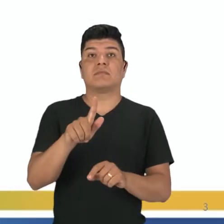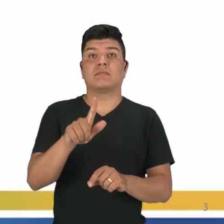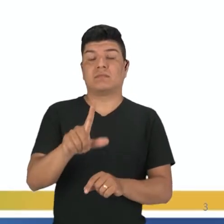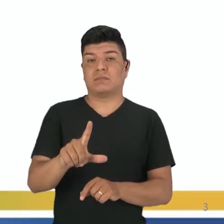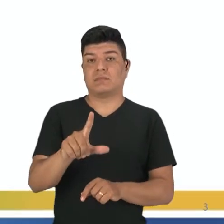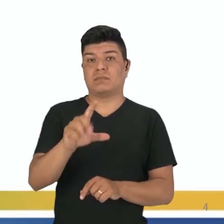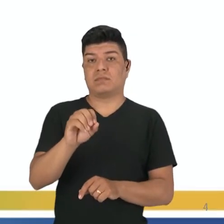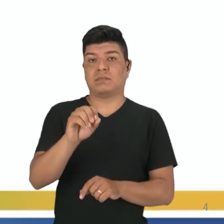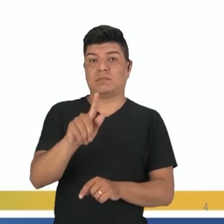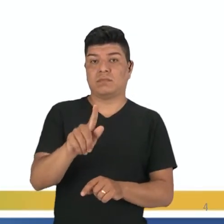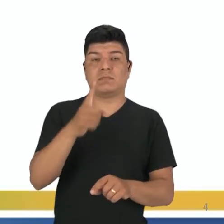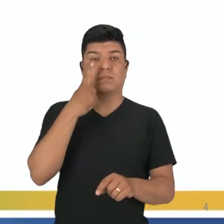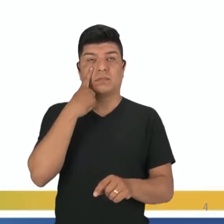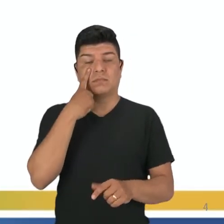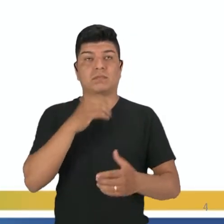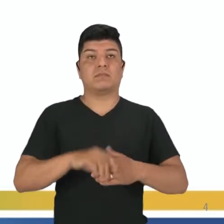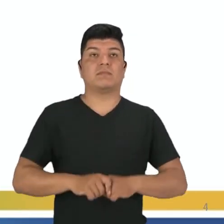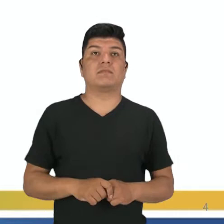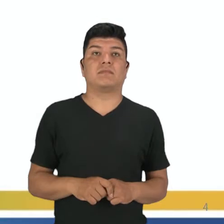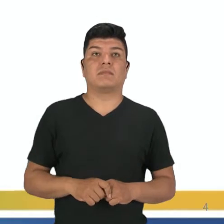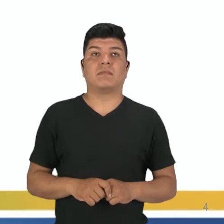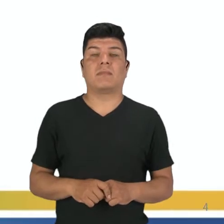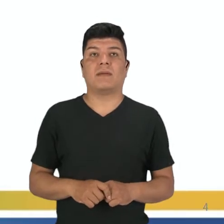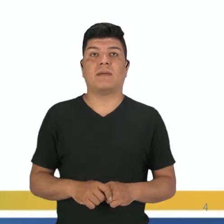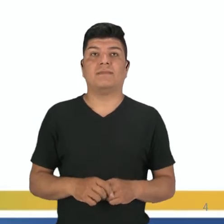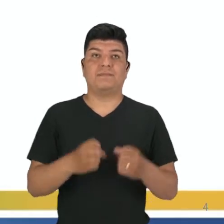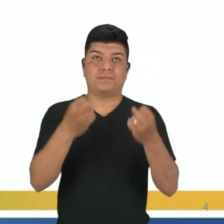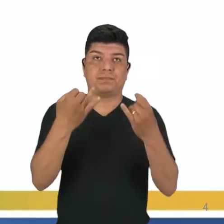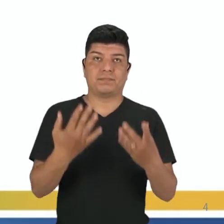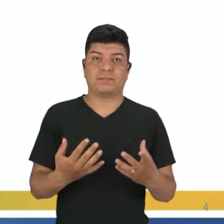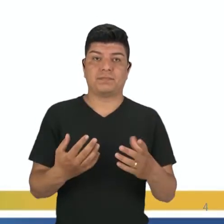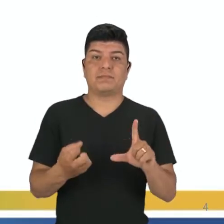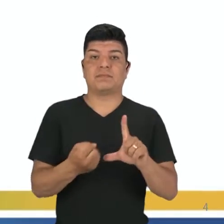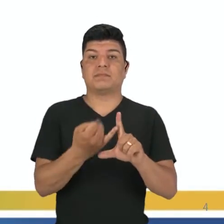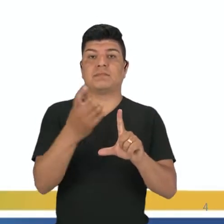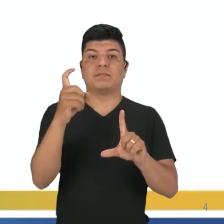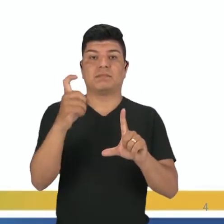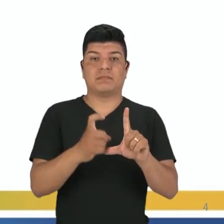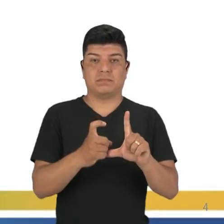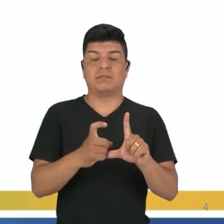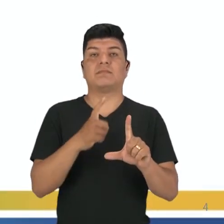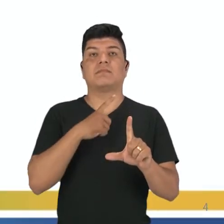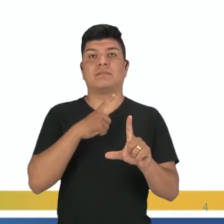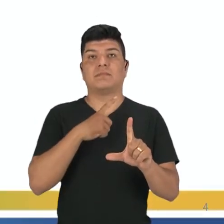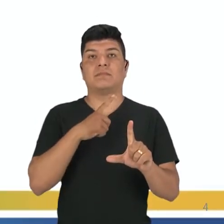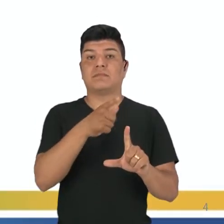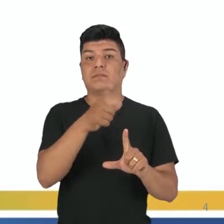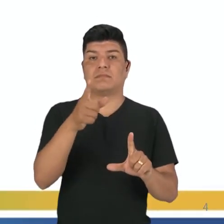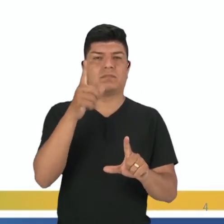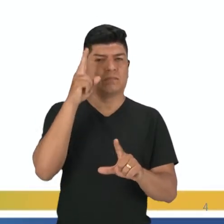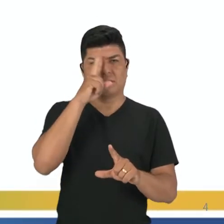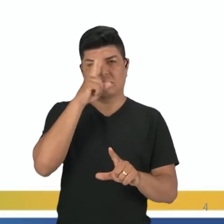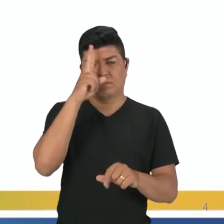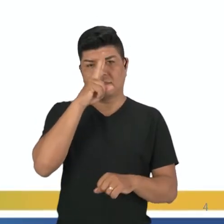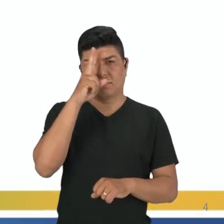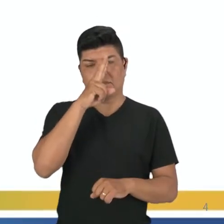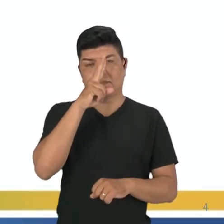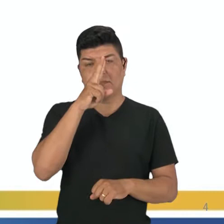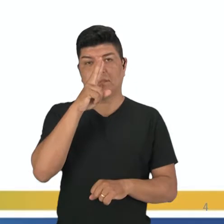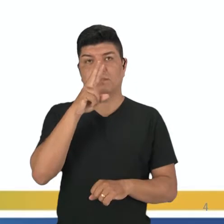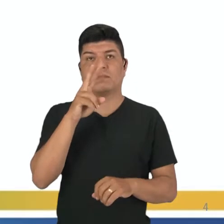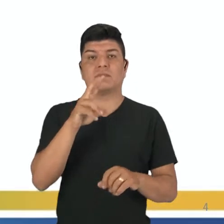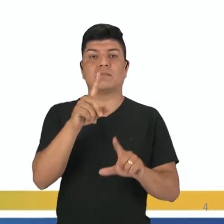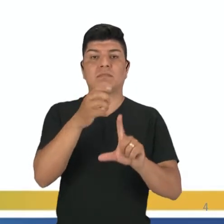ser observadas. Definição e condição de existência do logaritmo. Você recorda que